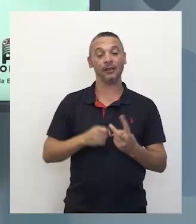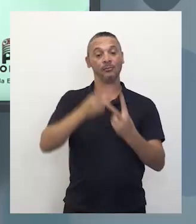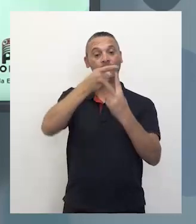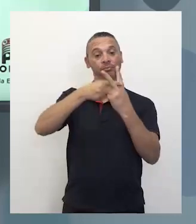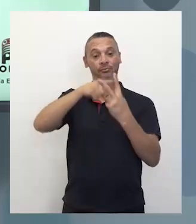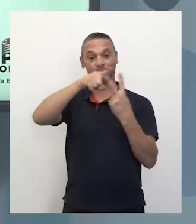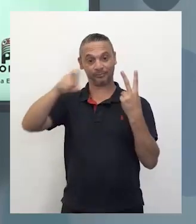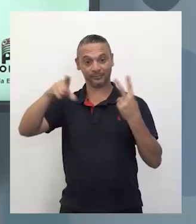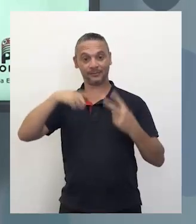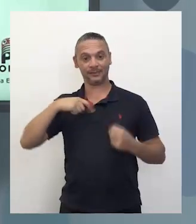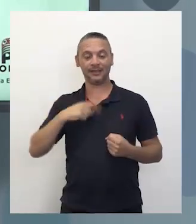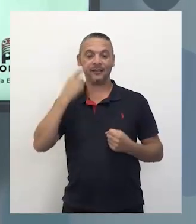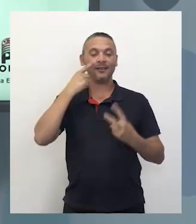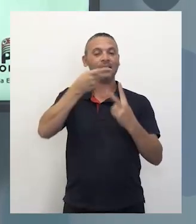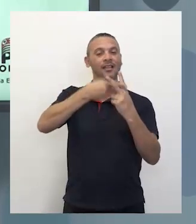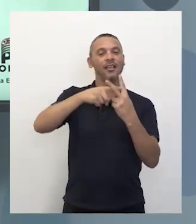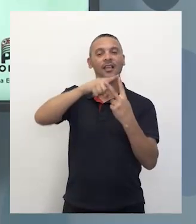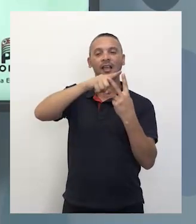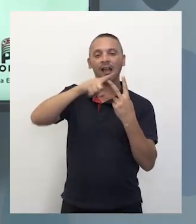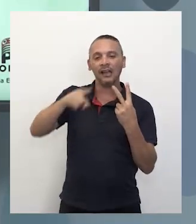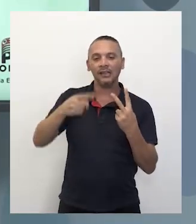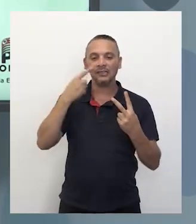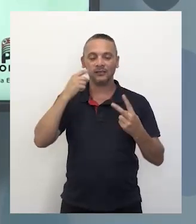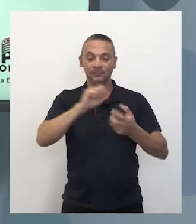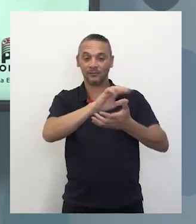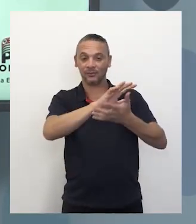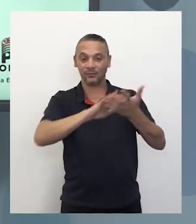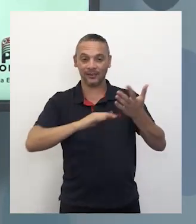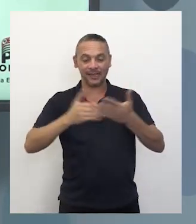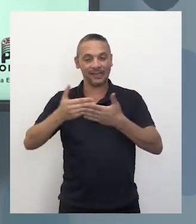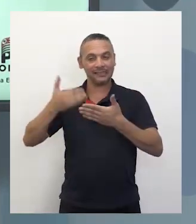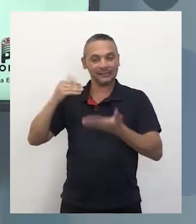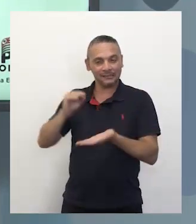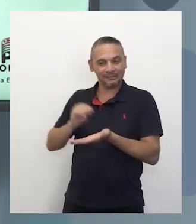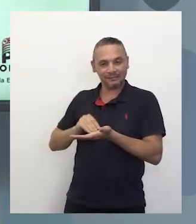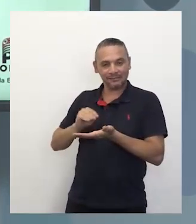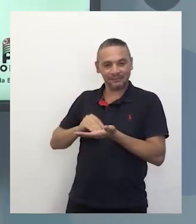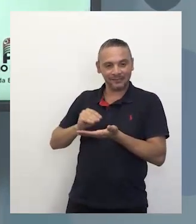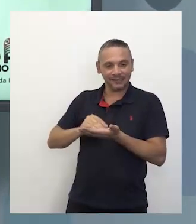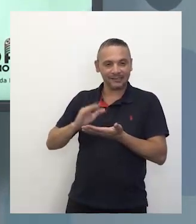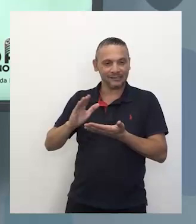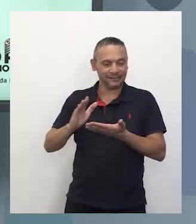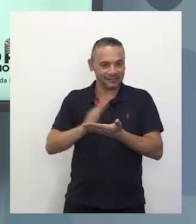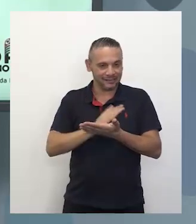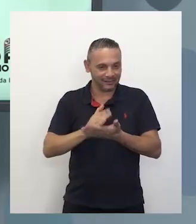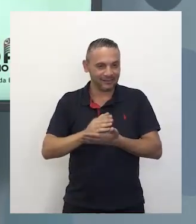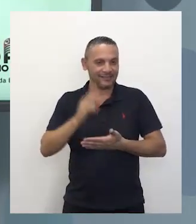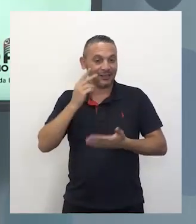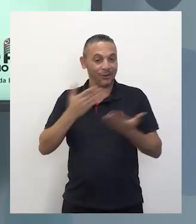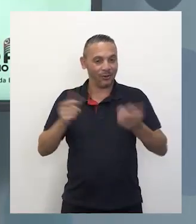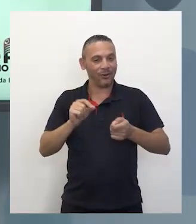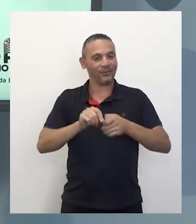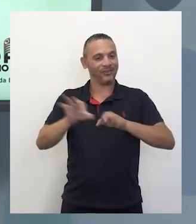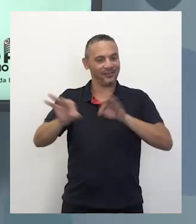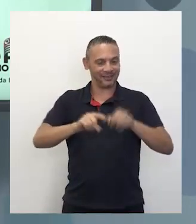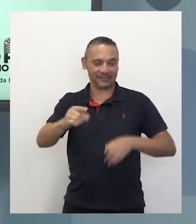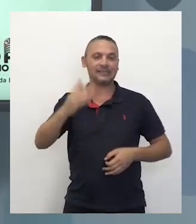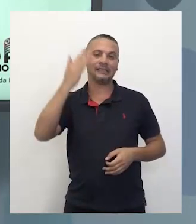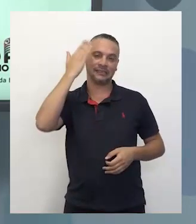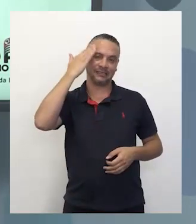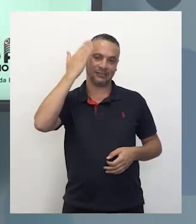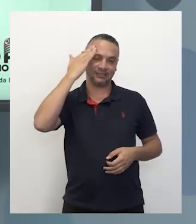falar um pouquinho sobre as raízes quadradas, fazer aquela atividade que a gente deixou, lembra aquela bem cabeluda? Vamos fazer hoje, que vocês já estão, acho que,